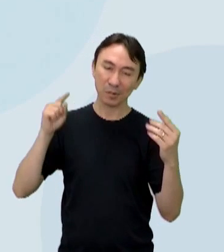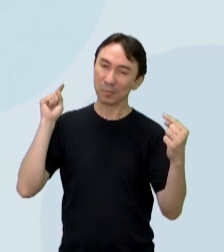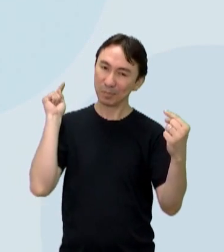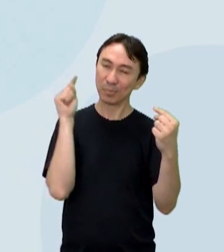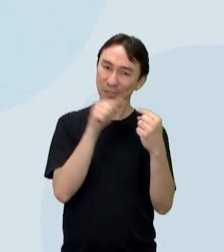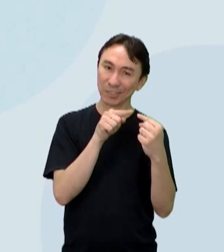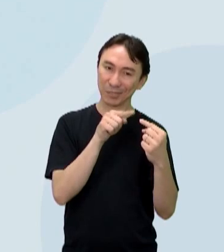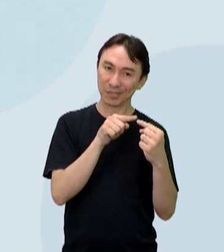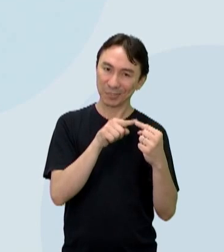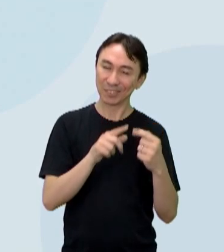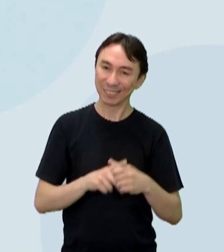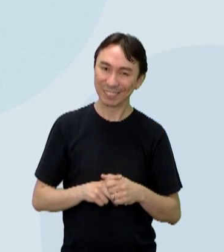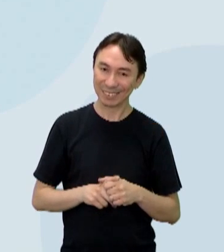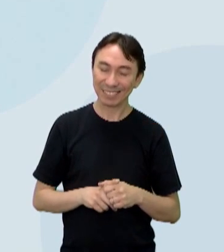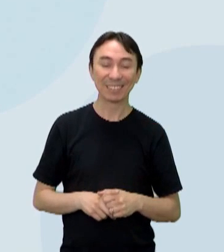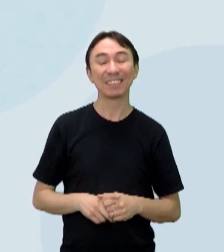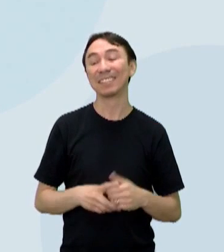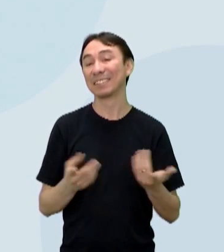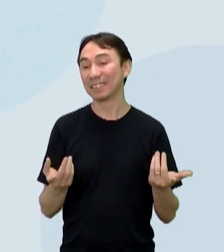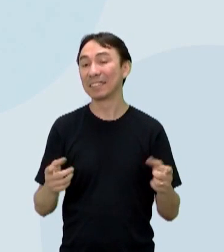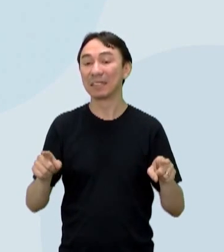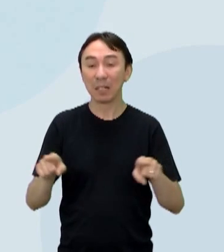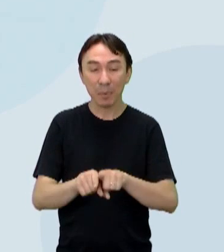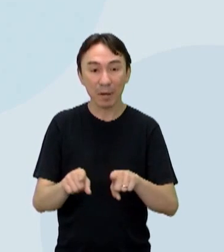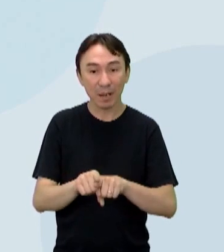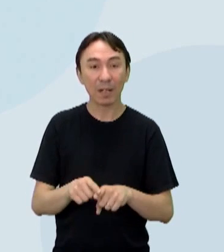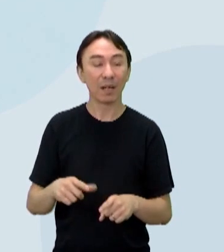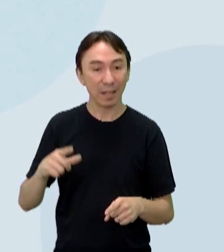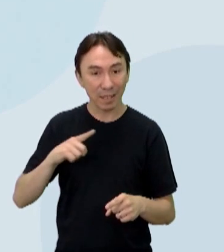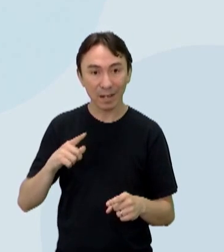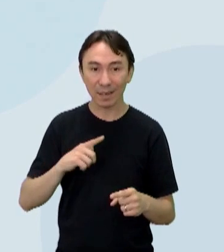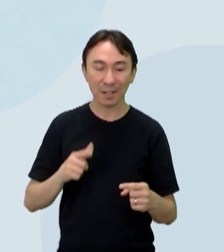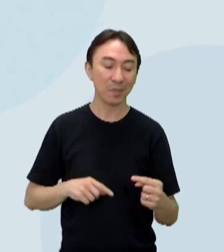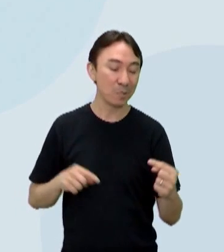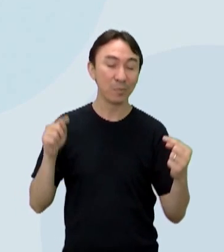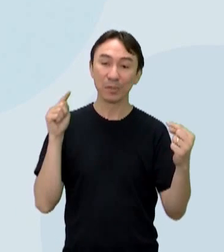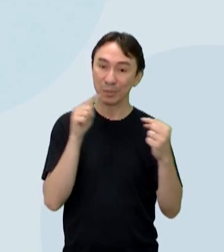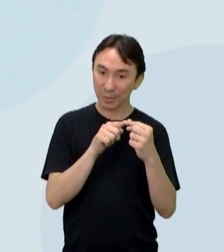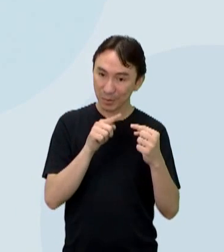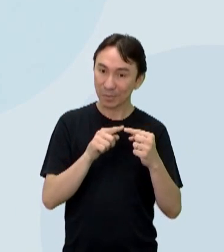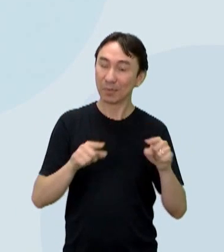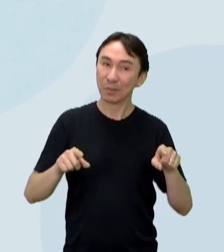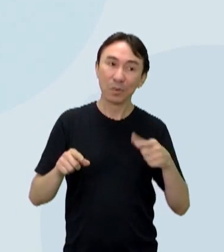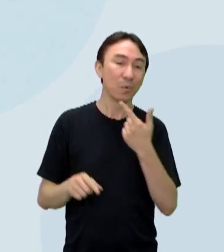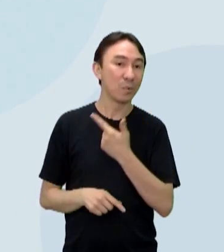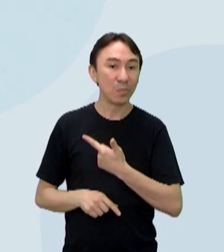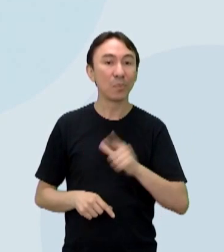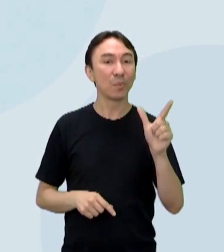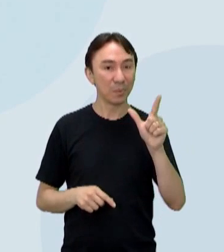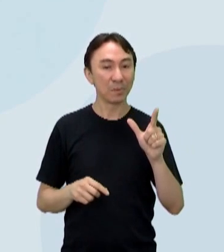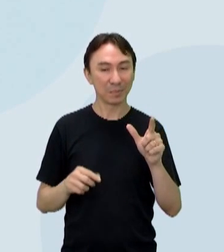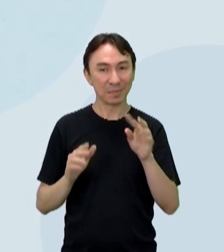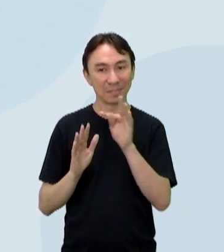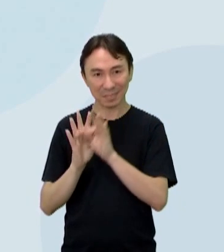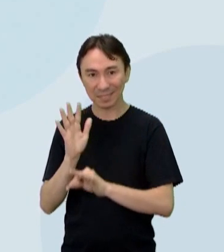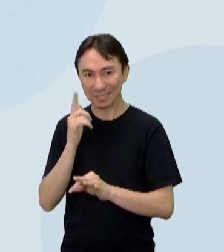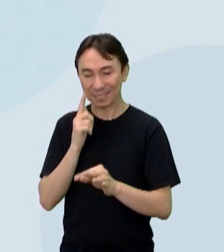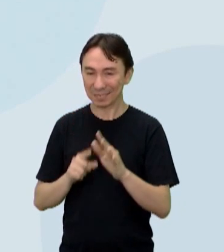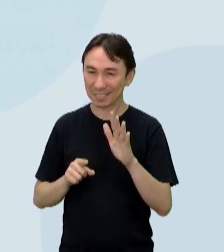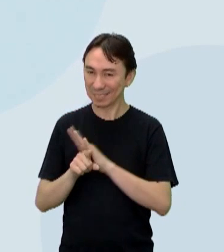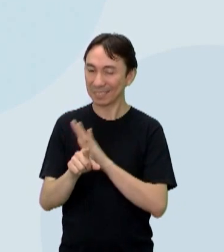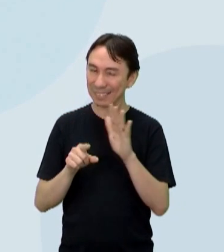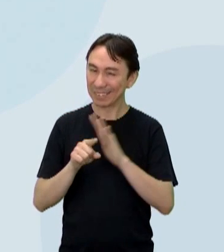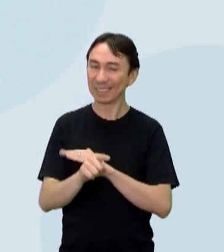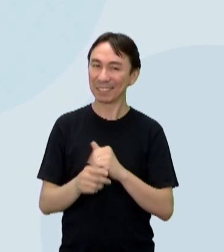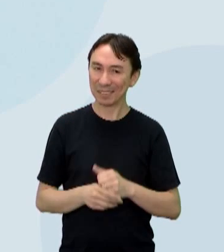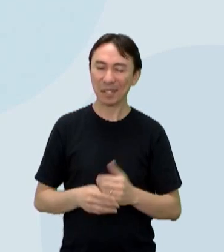é um, e o objetivo agora, em relação à questão 2, é outra. Então, retome esse texto. Vai ser muito mais dinâmico do que o que nós